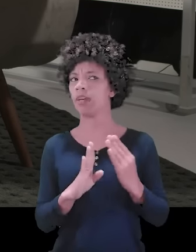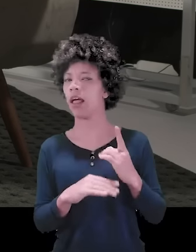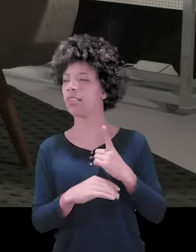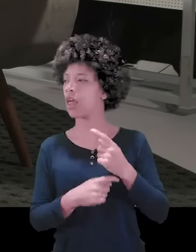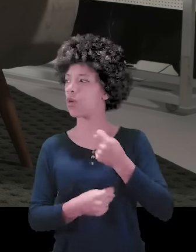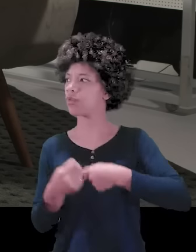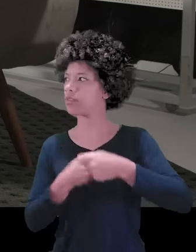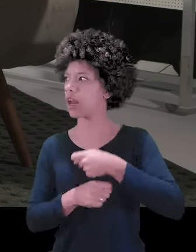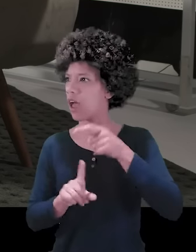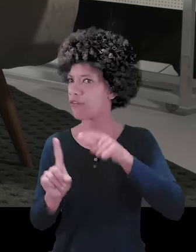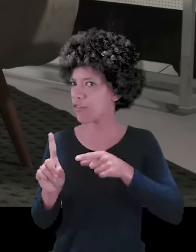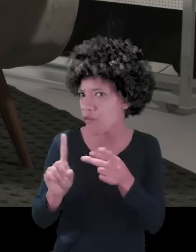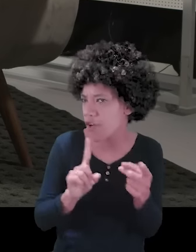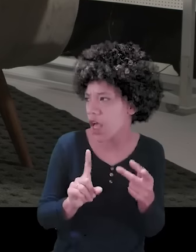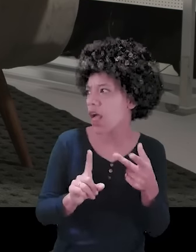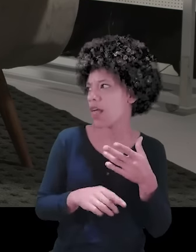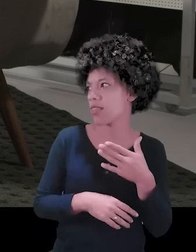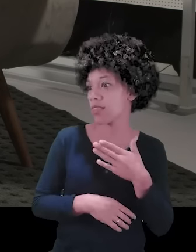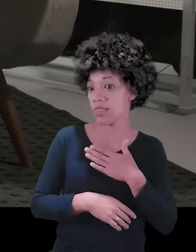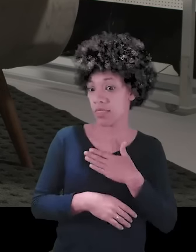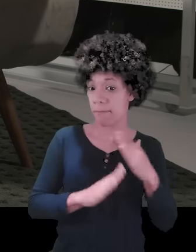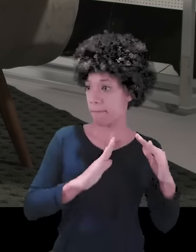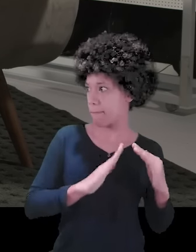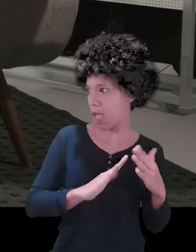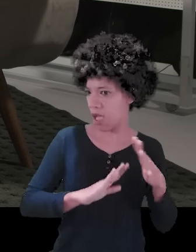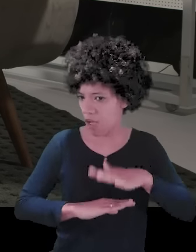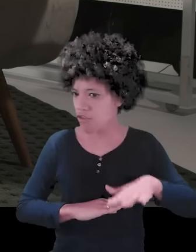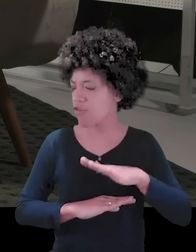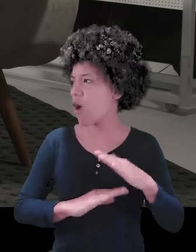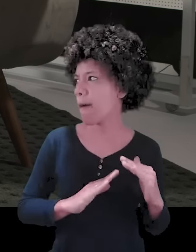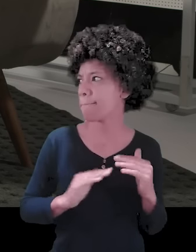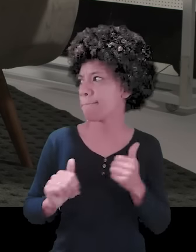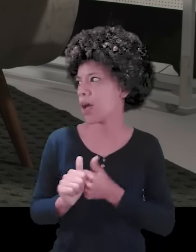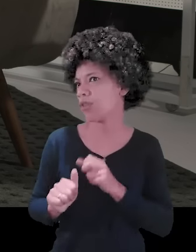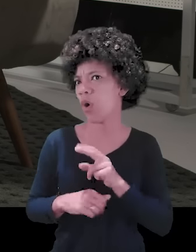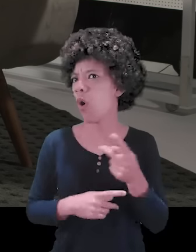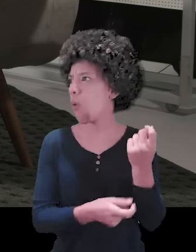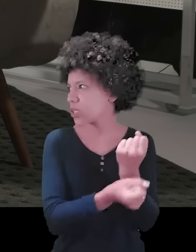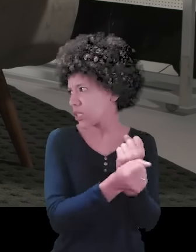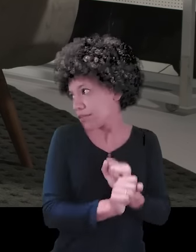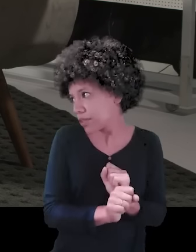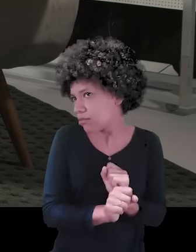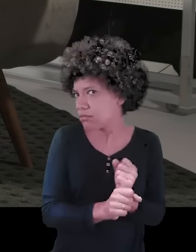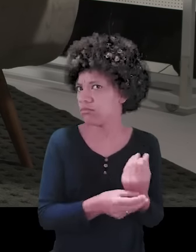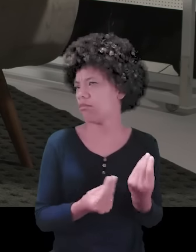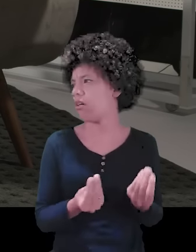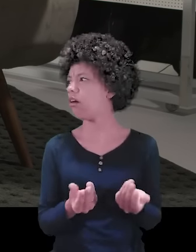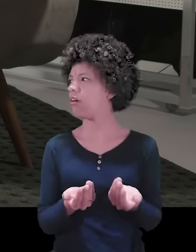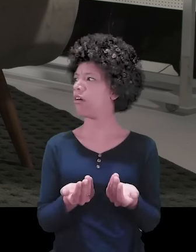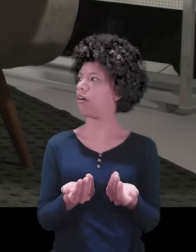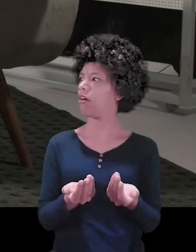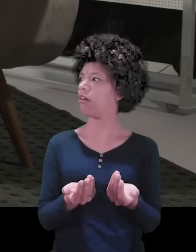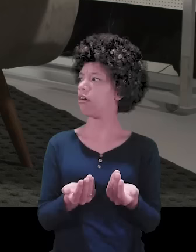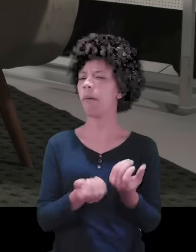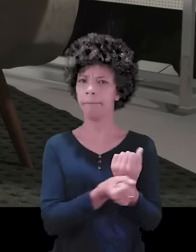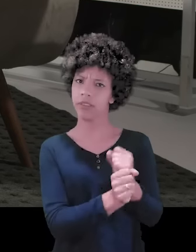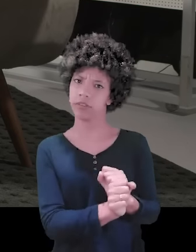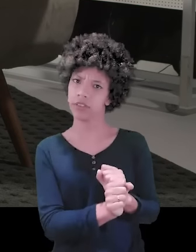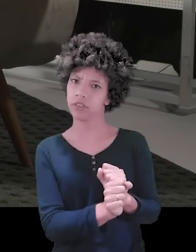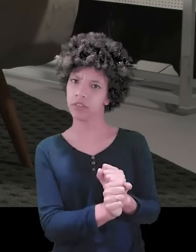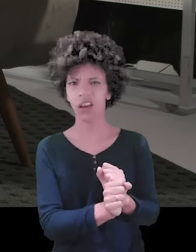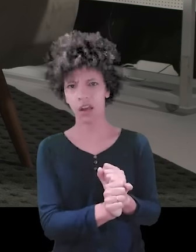que tá tendo um tráfico humanos na minha região o escravidão escravidão você vai ficar fumando assim